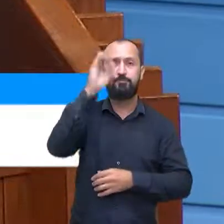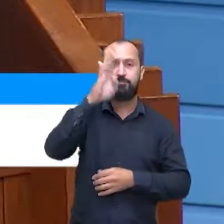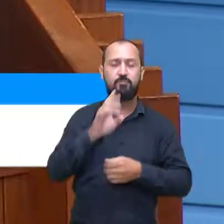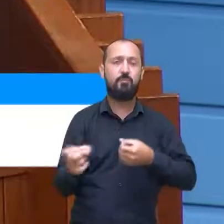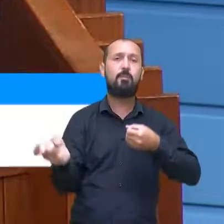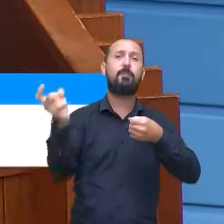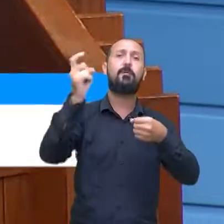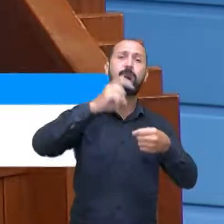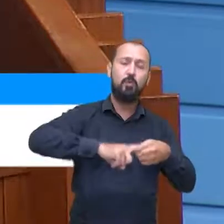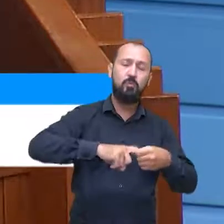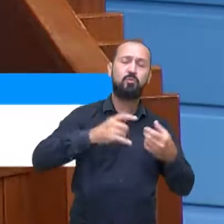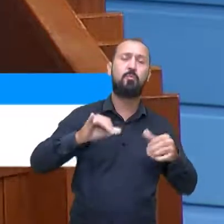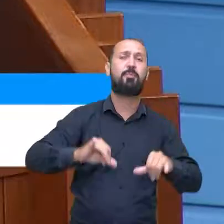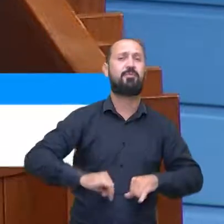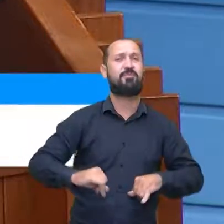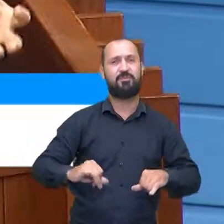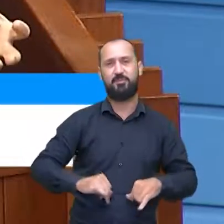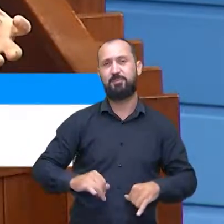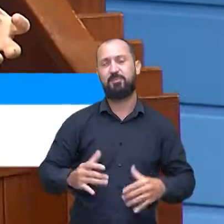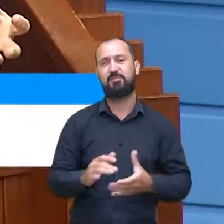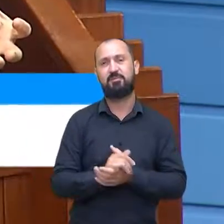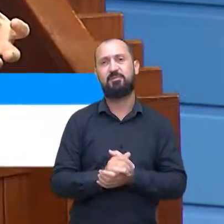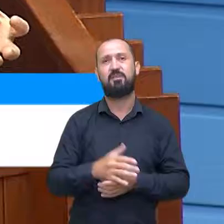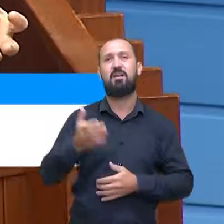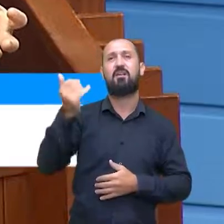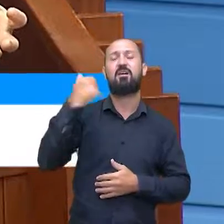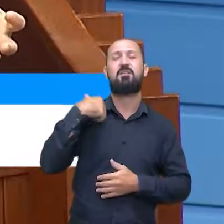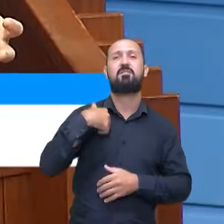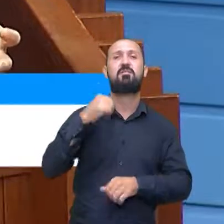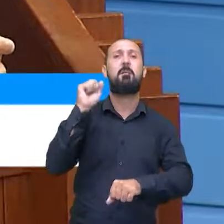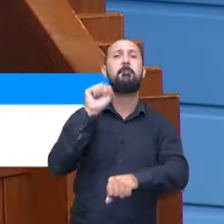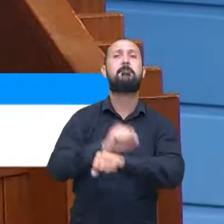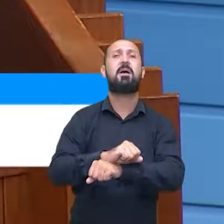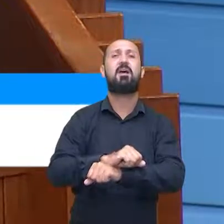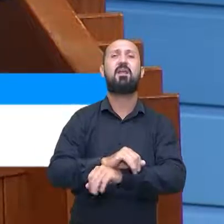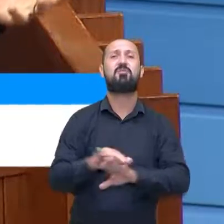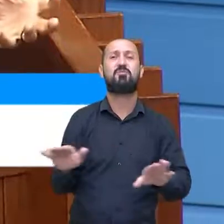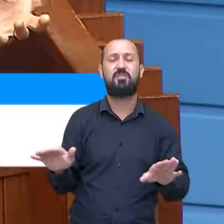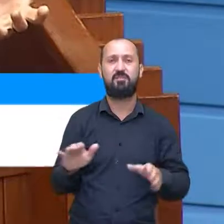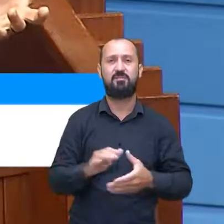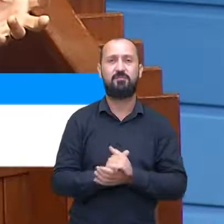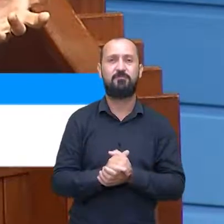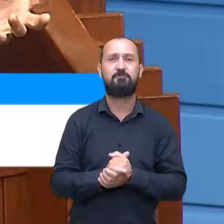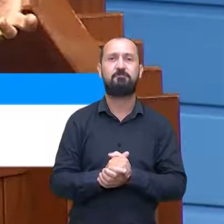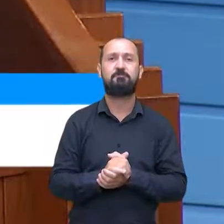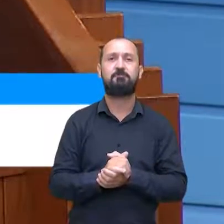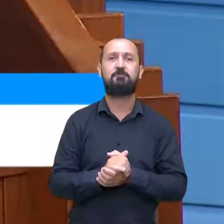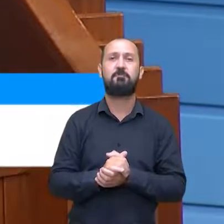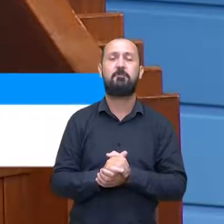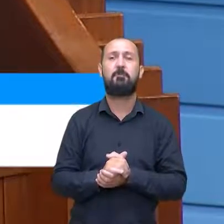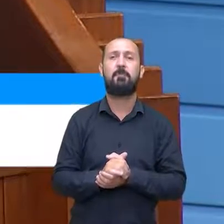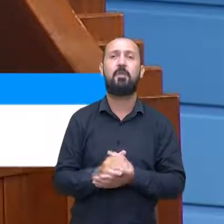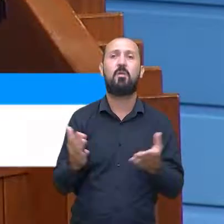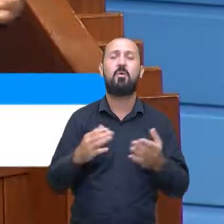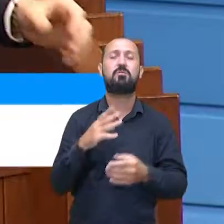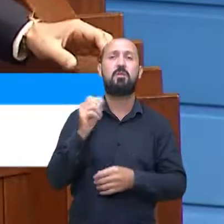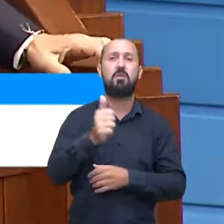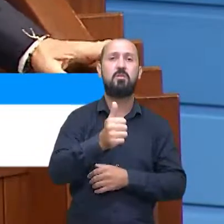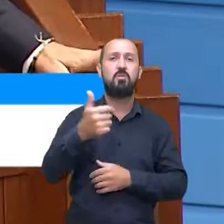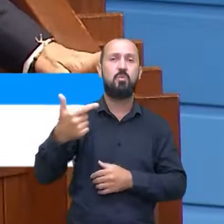O Brasil voltou para o mapa da fome, né? Nós já tínhamos saído dessa condição e